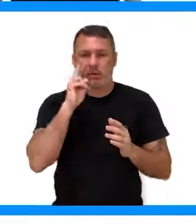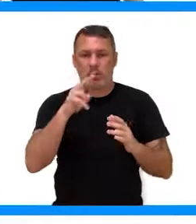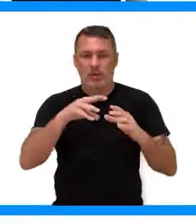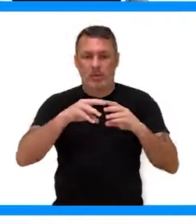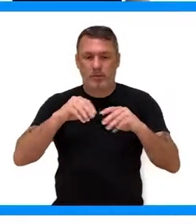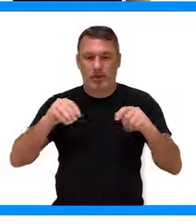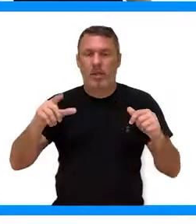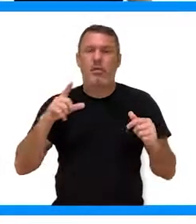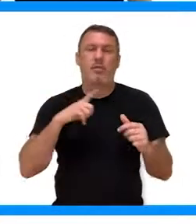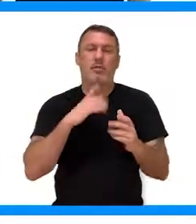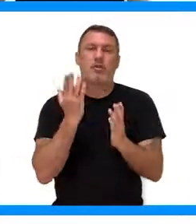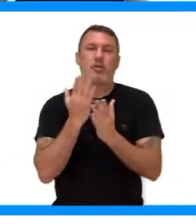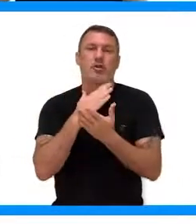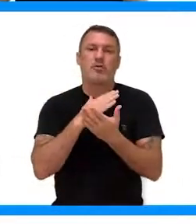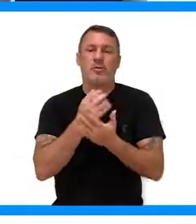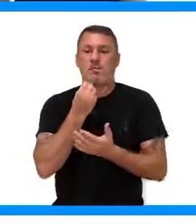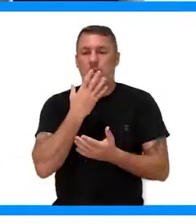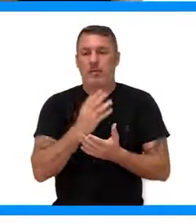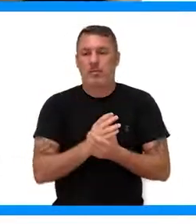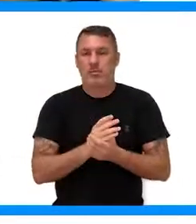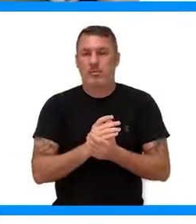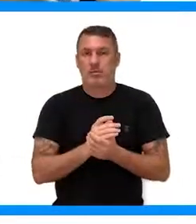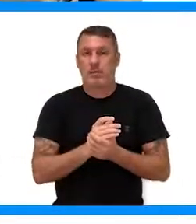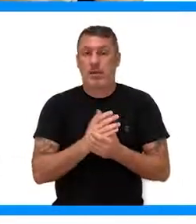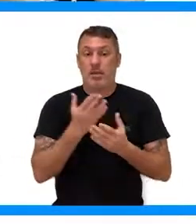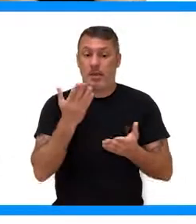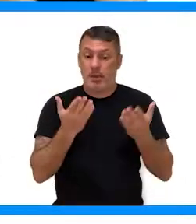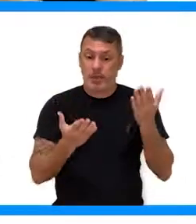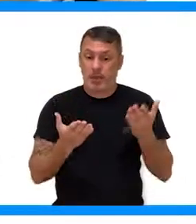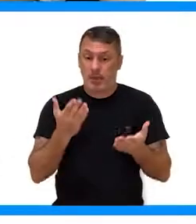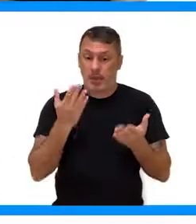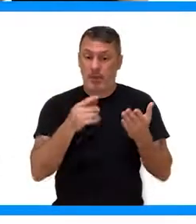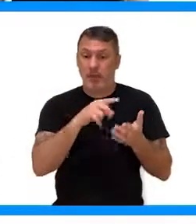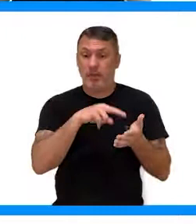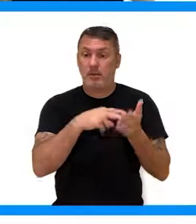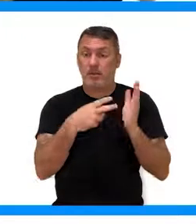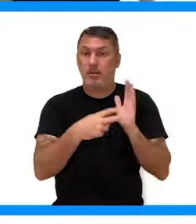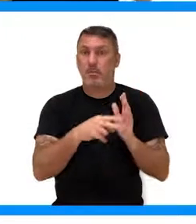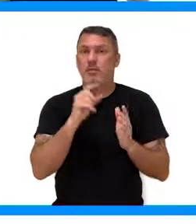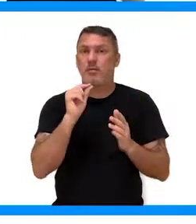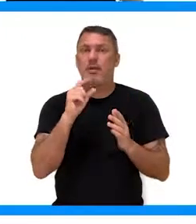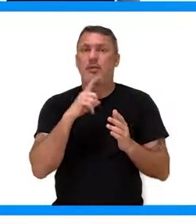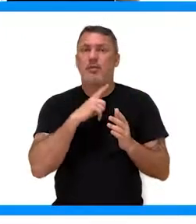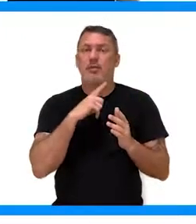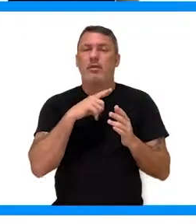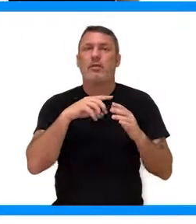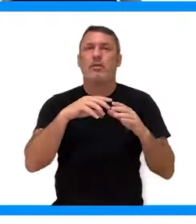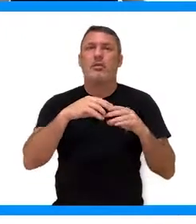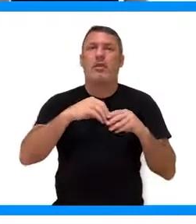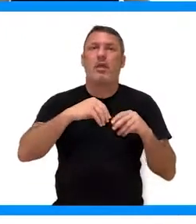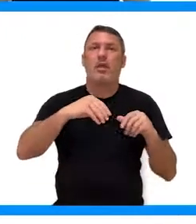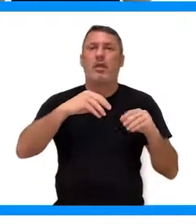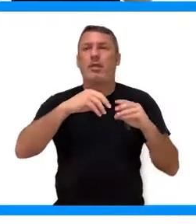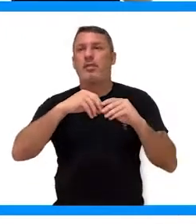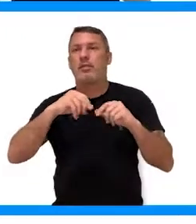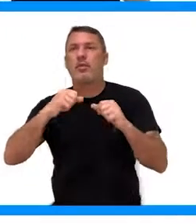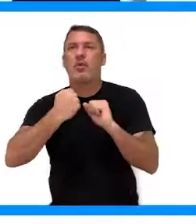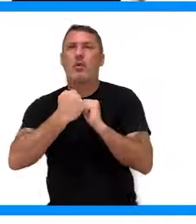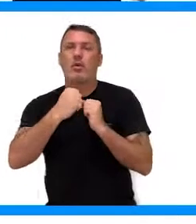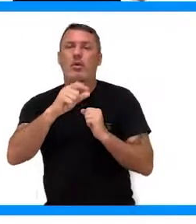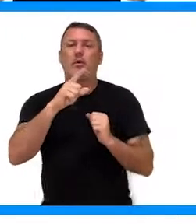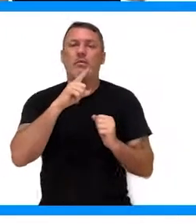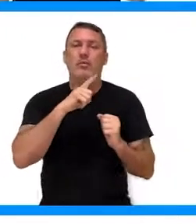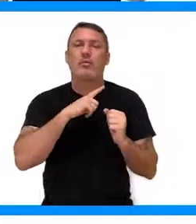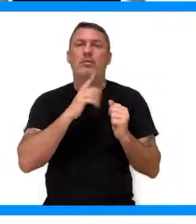elas estão bem distribuídas. Significa, então, que o nível de concentração de terras ele